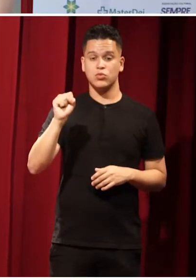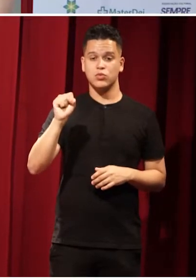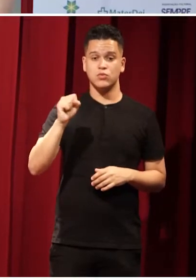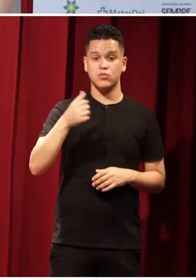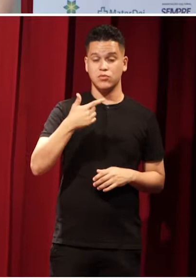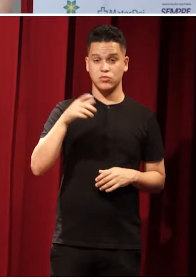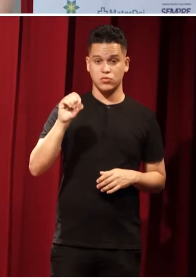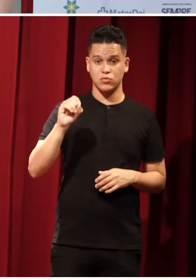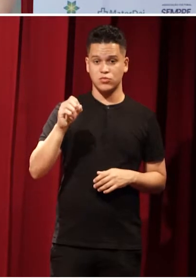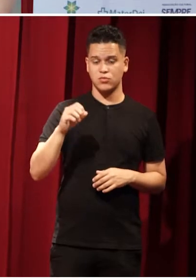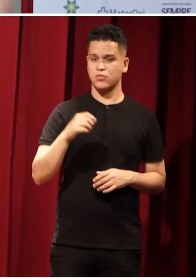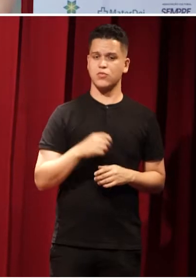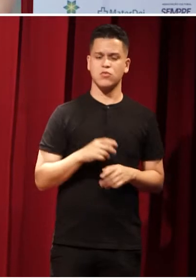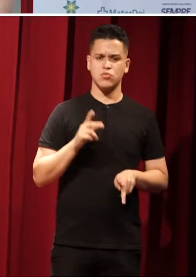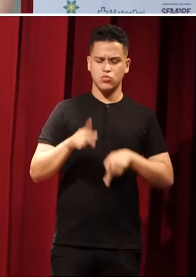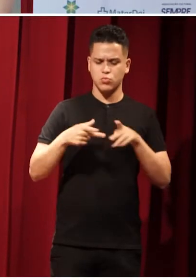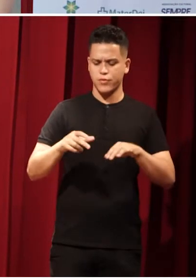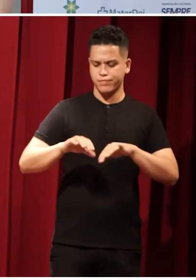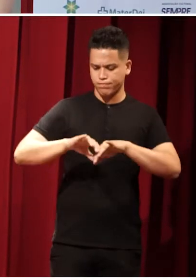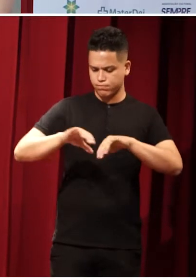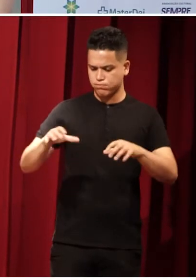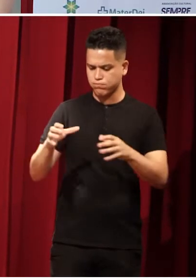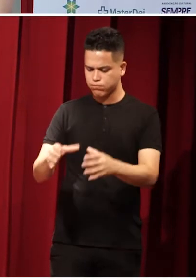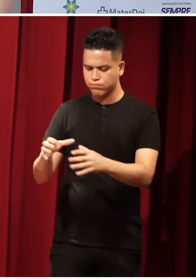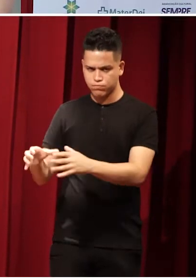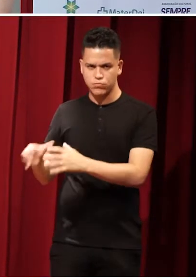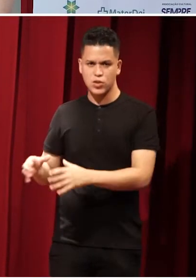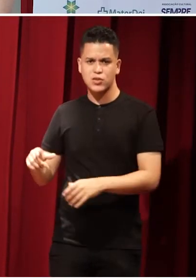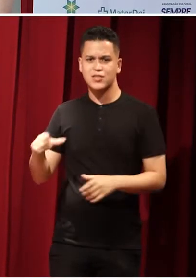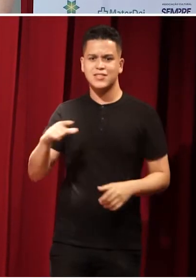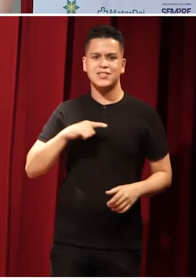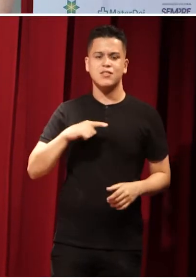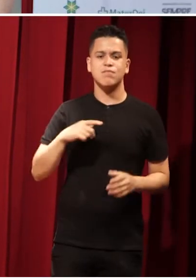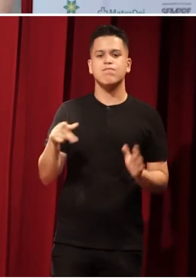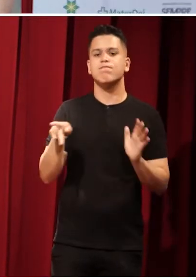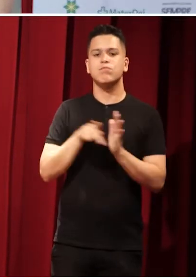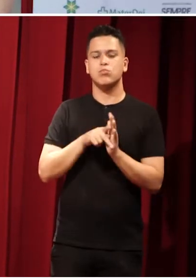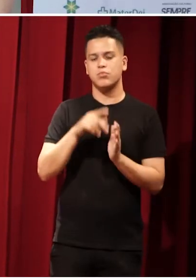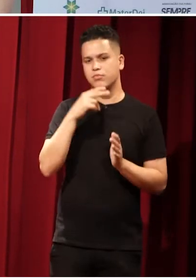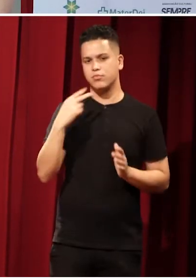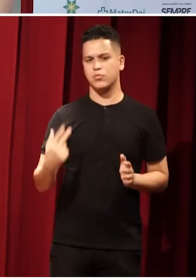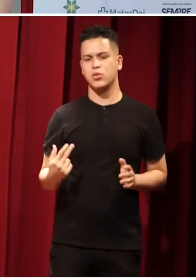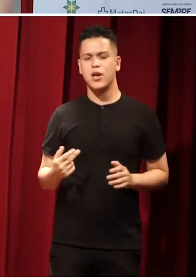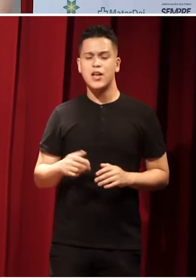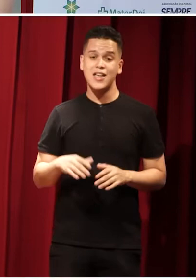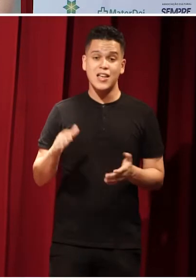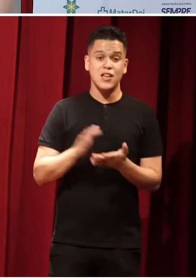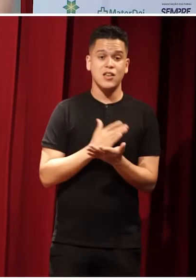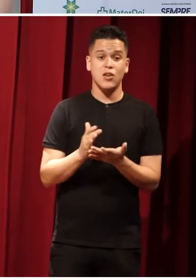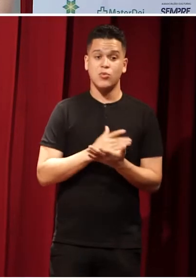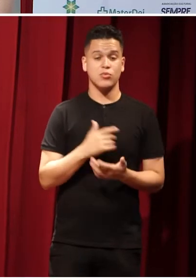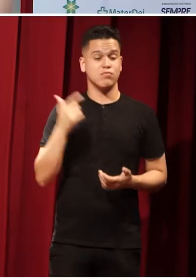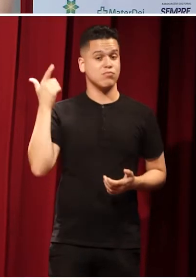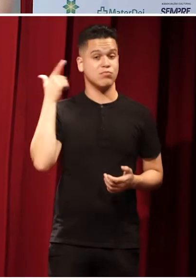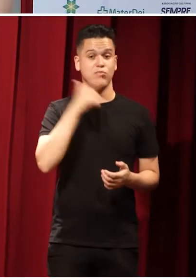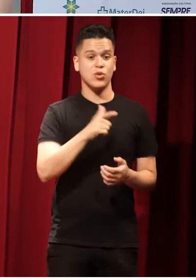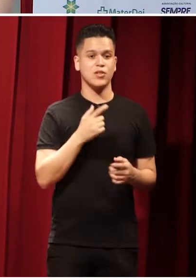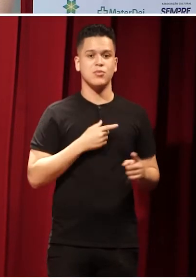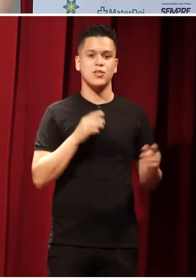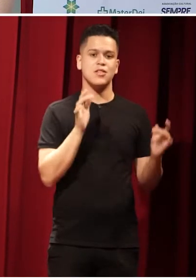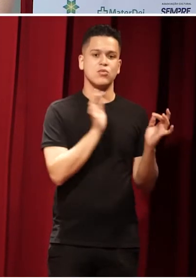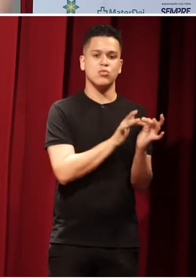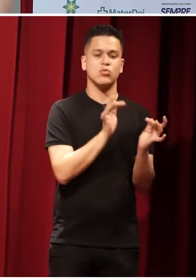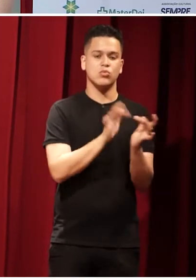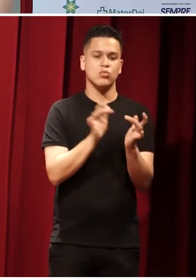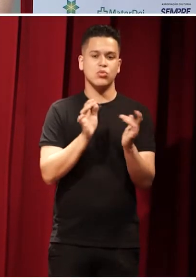sinais inequívocos de povos não contactados e mais algumas dezenas, 40 ou 50, não me